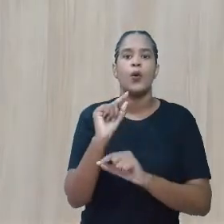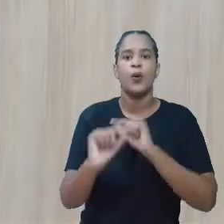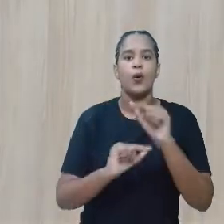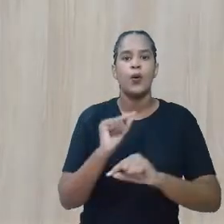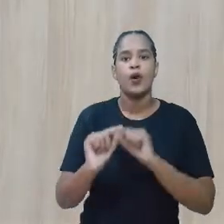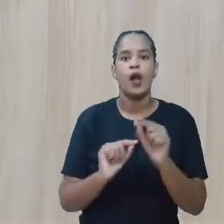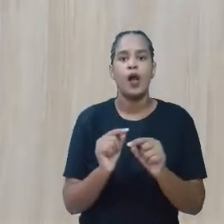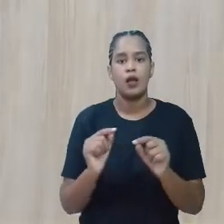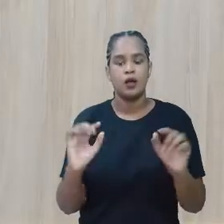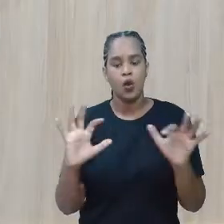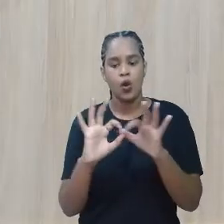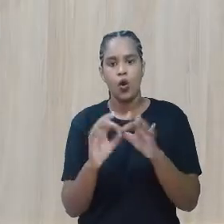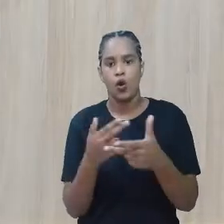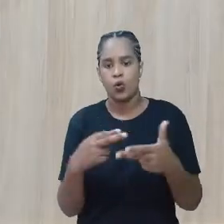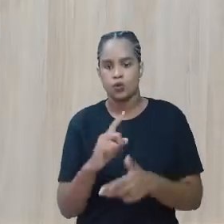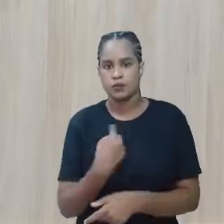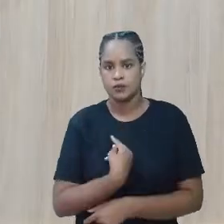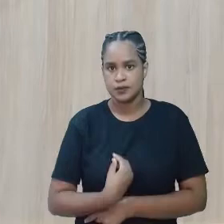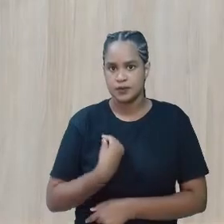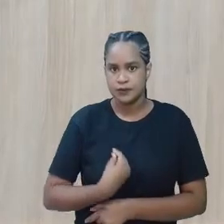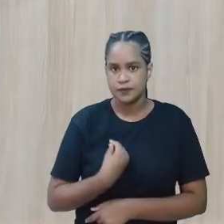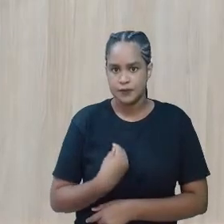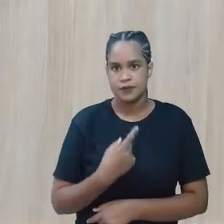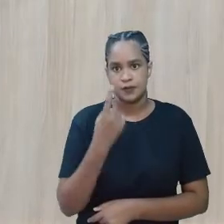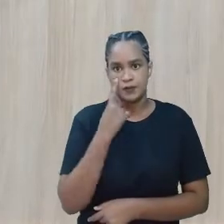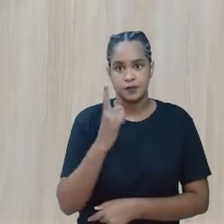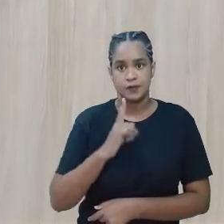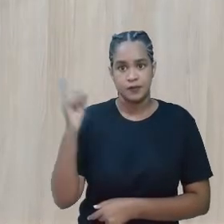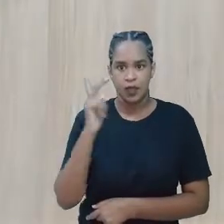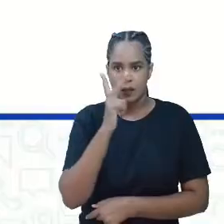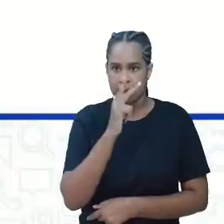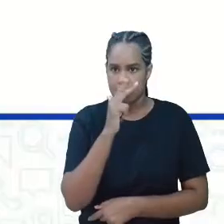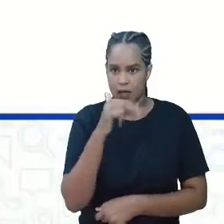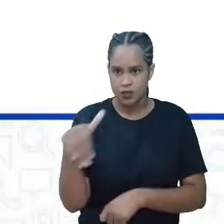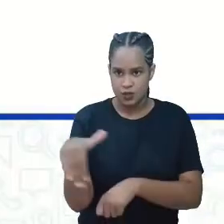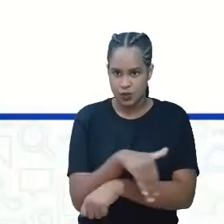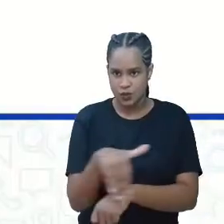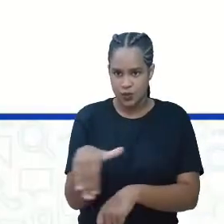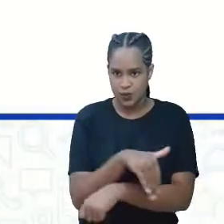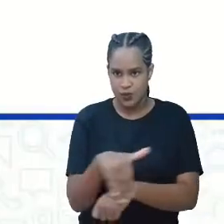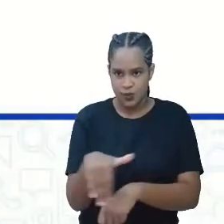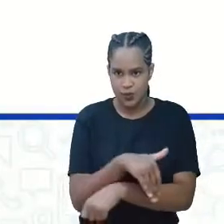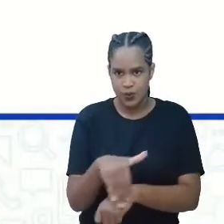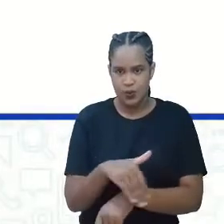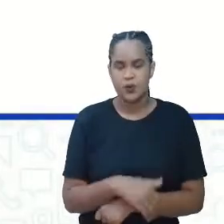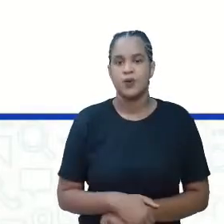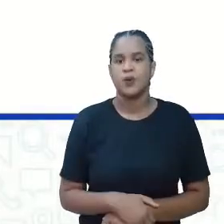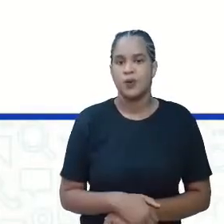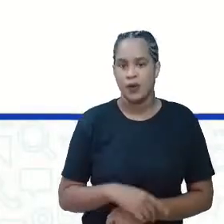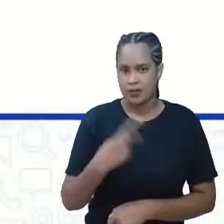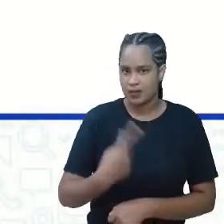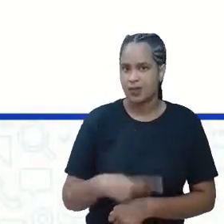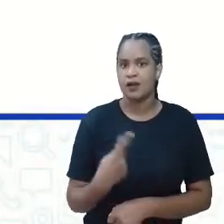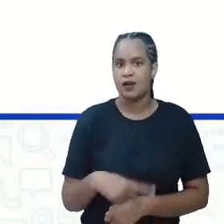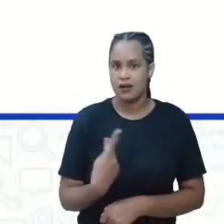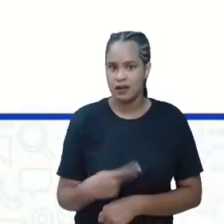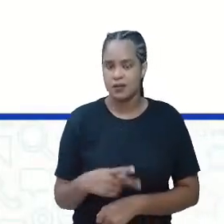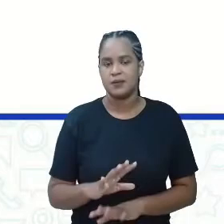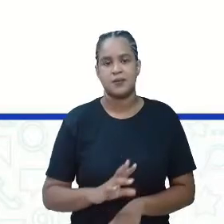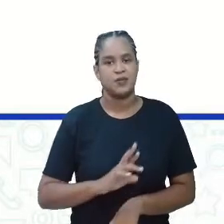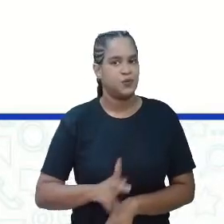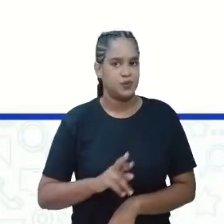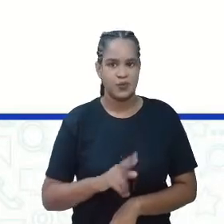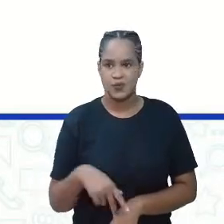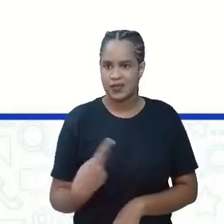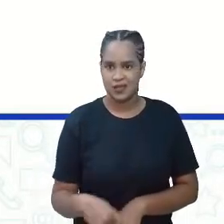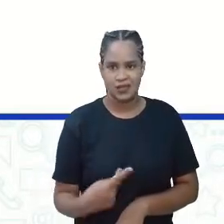algumas relações, tá bom? Aqui está parecendo um Agamenon, né? Se aquele prédio ali fosse o Hospital Português, mas não é,